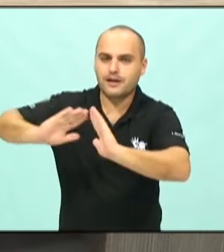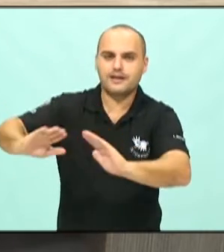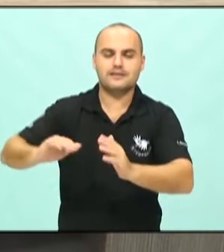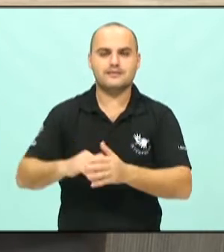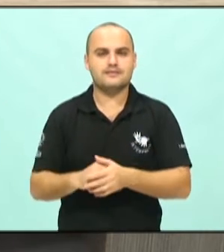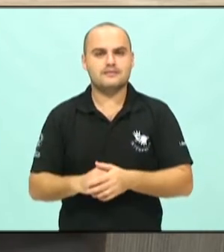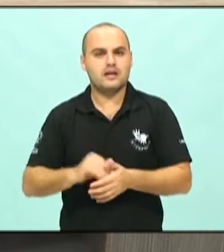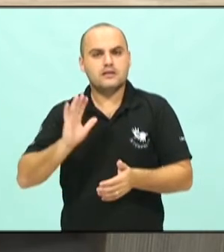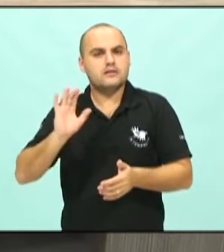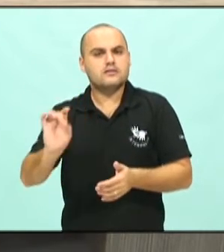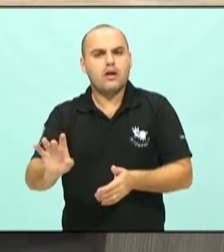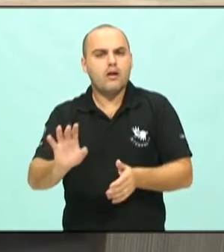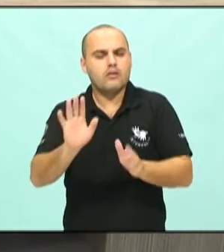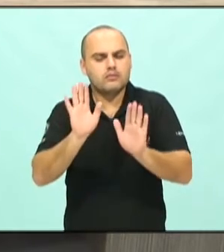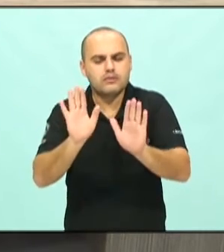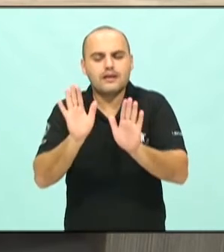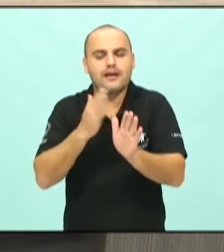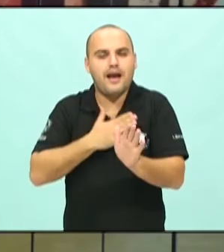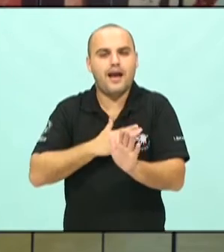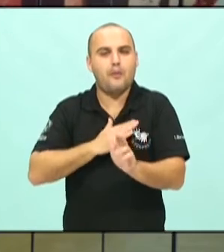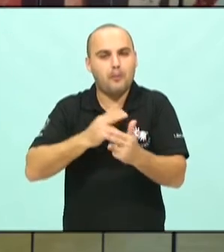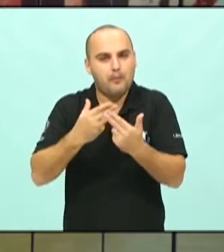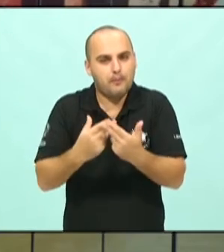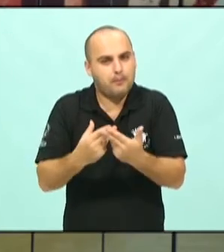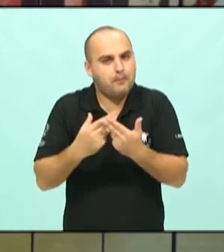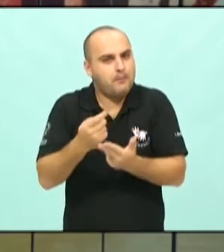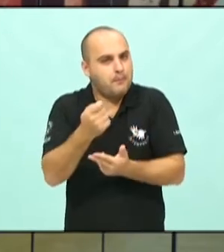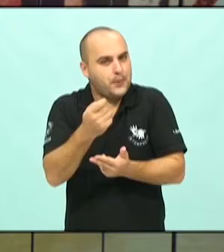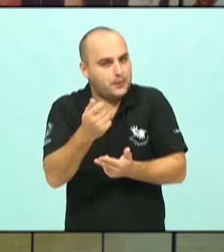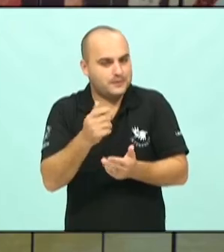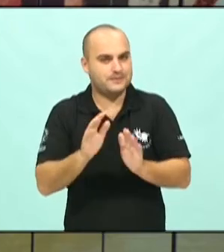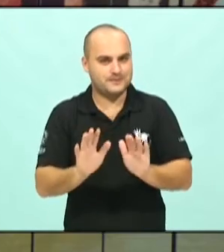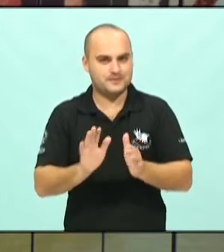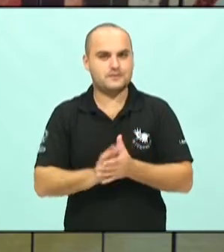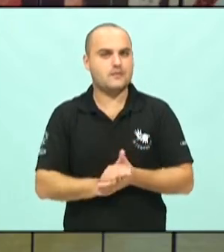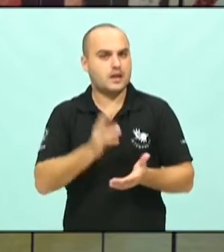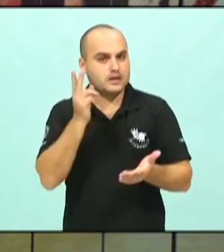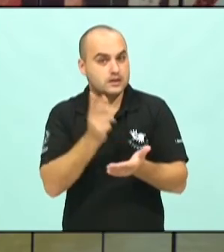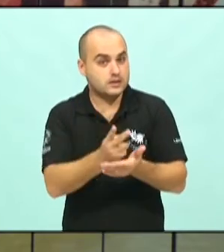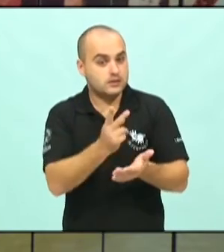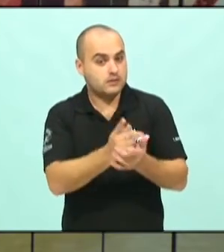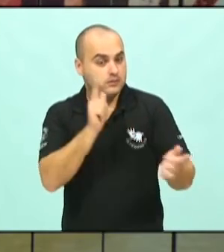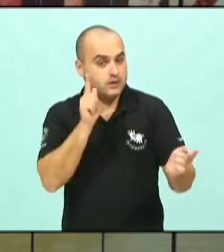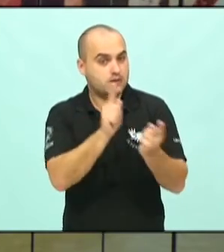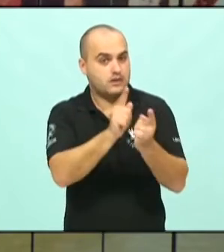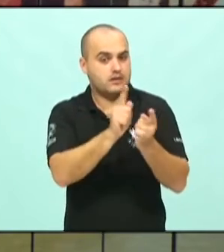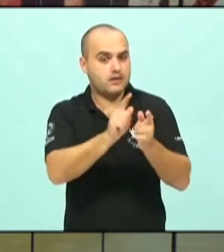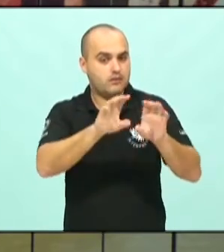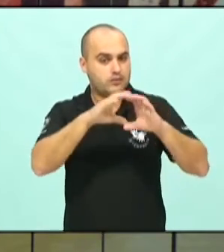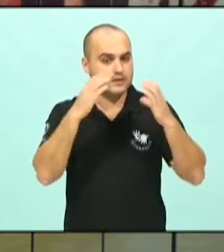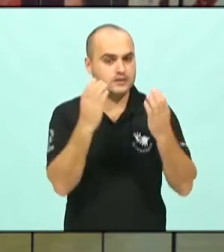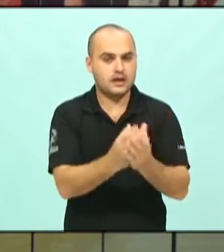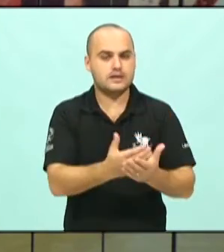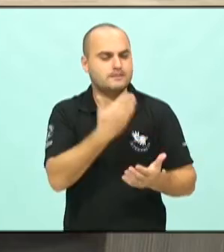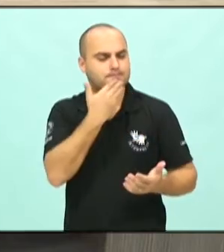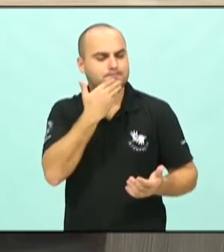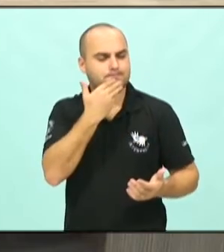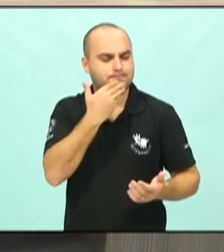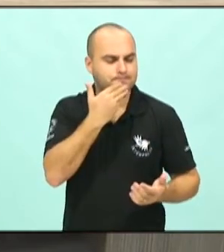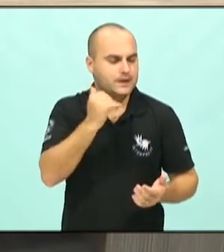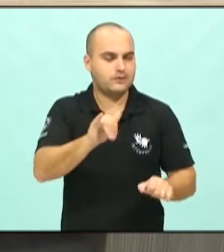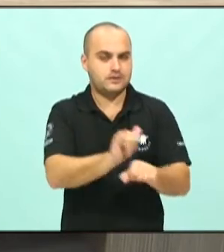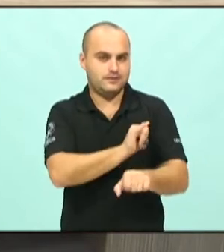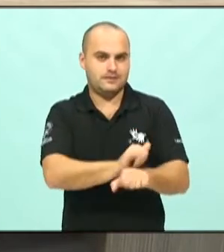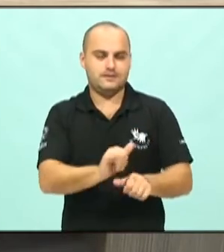pede nesse momento um pouquinho de paciência, né? A gente está sempre procurando atender a comunidade da melhor maneira possível. Um investimento que